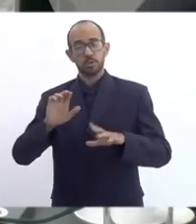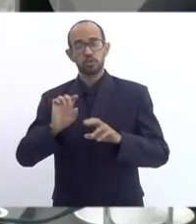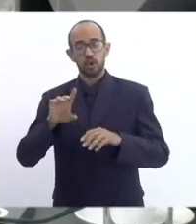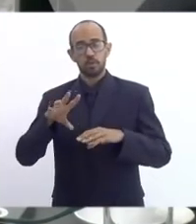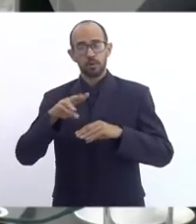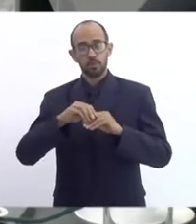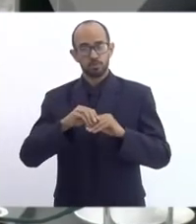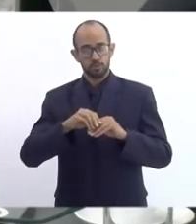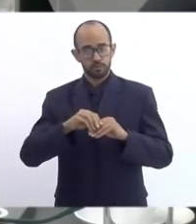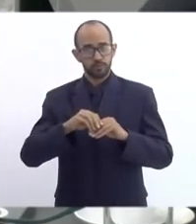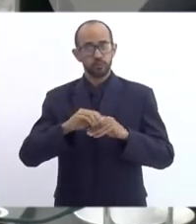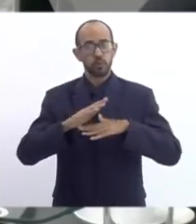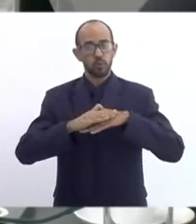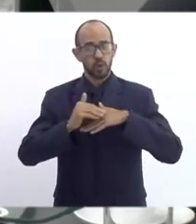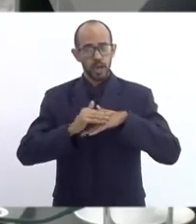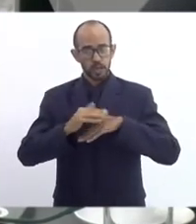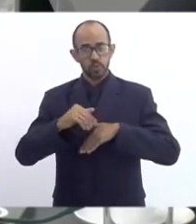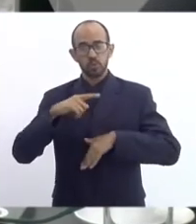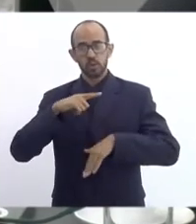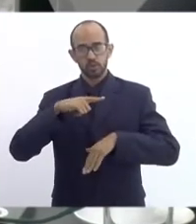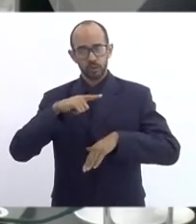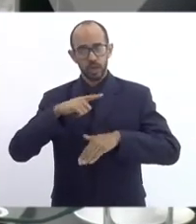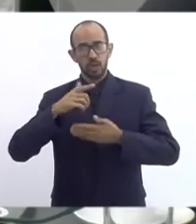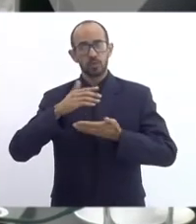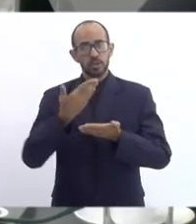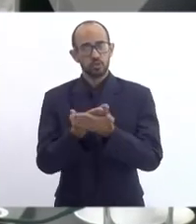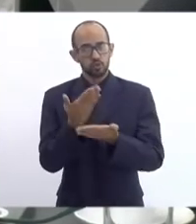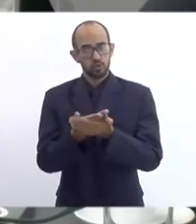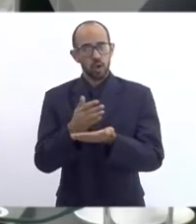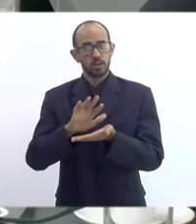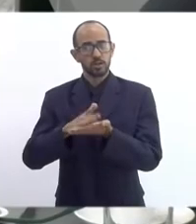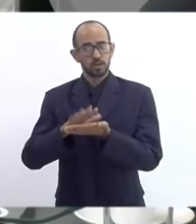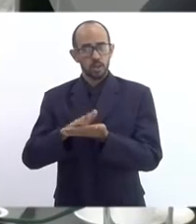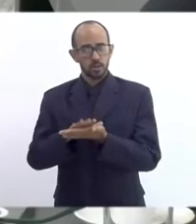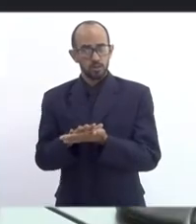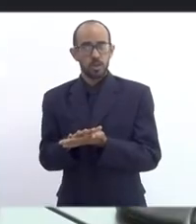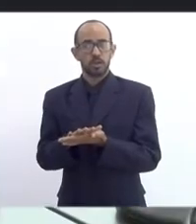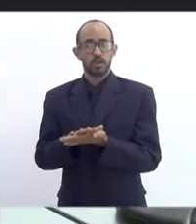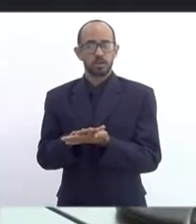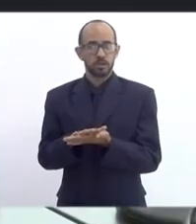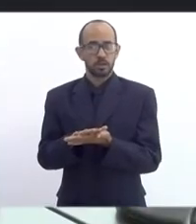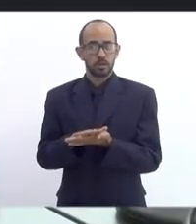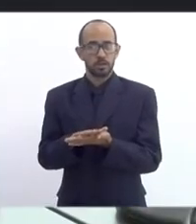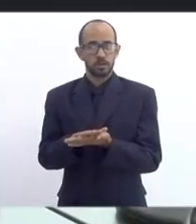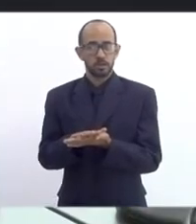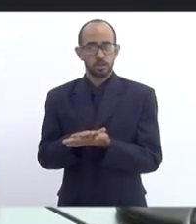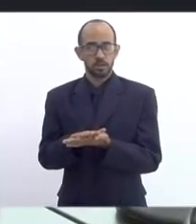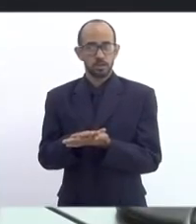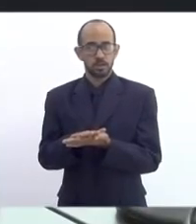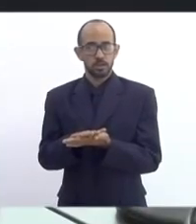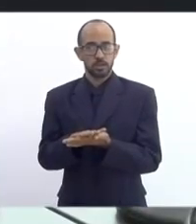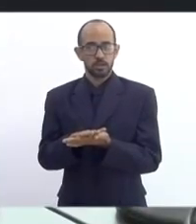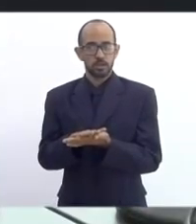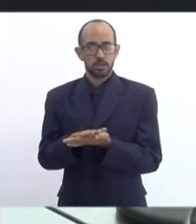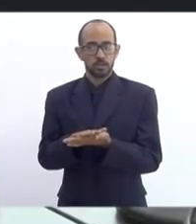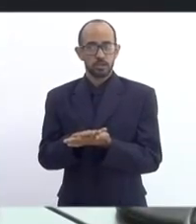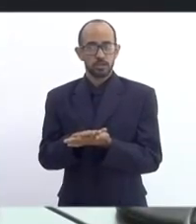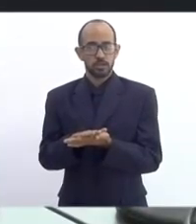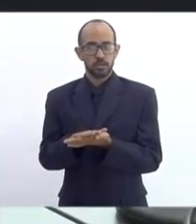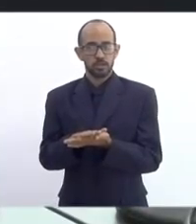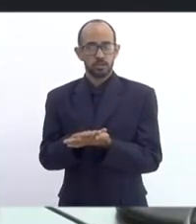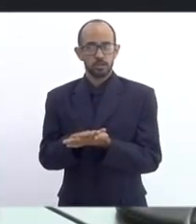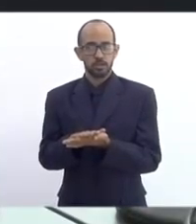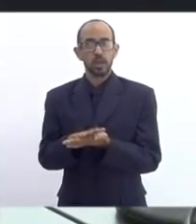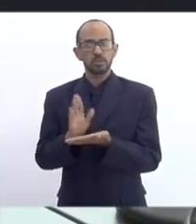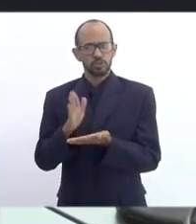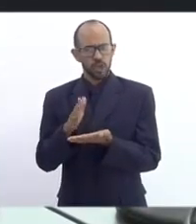que com todo o carinho que tem as escolas de samba, mas muitas vezes e nós já aprovamos, o berço cultural, de fato, é na roda de samba. Nós já aprovamos roda